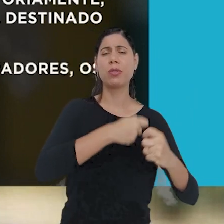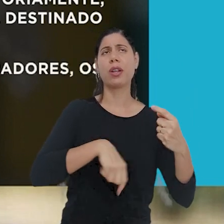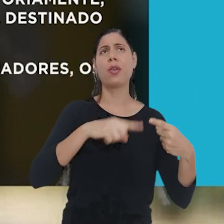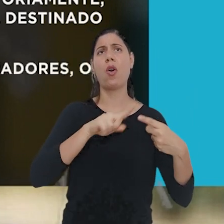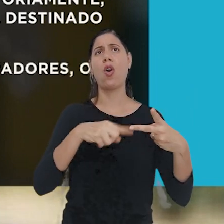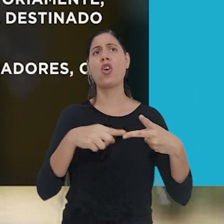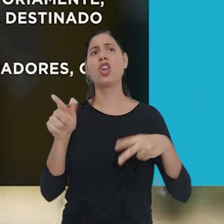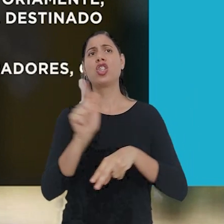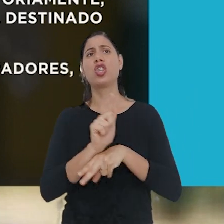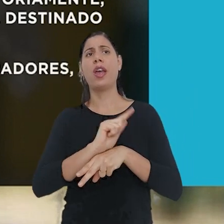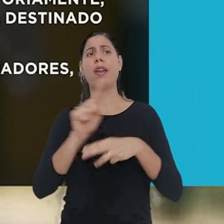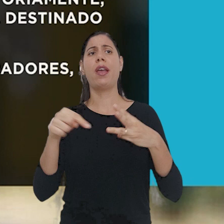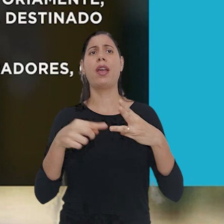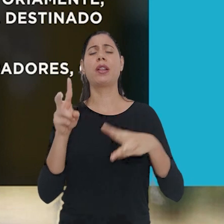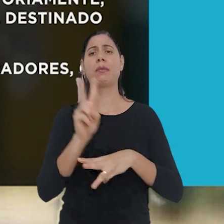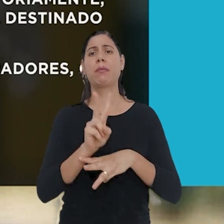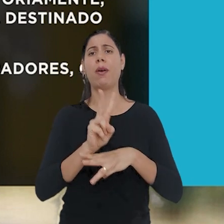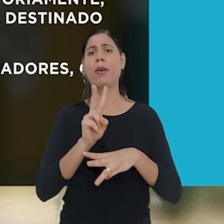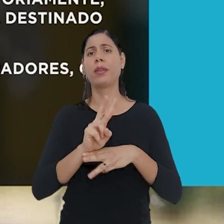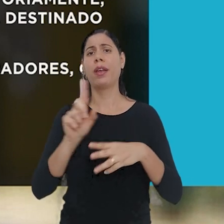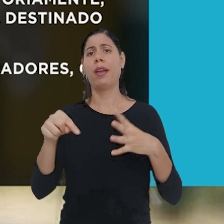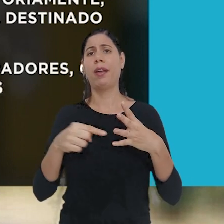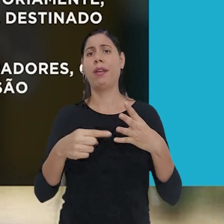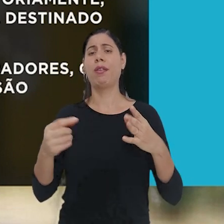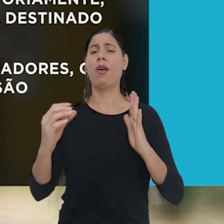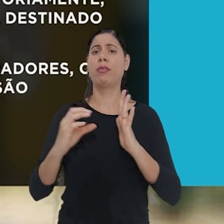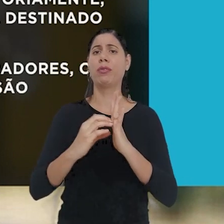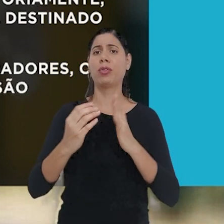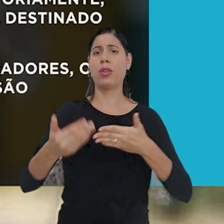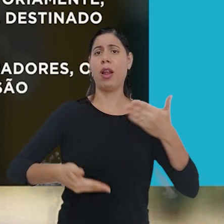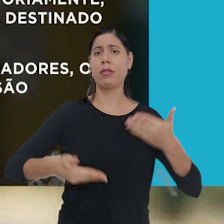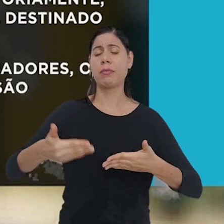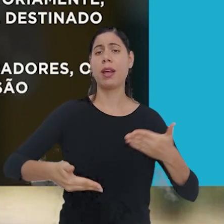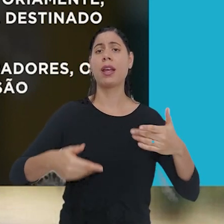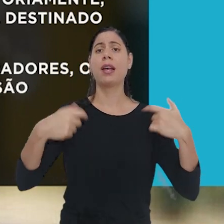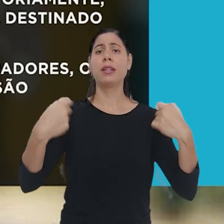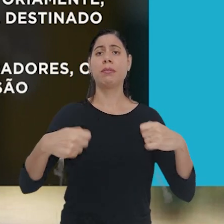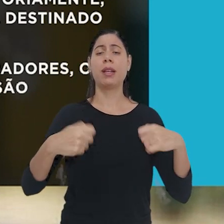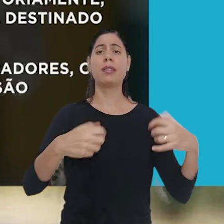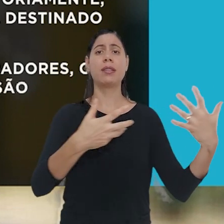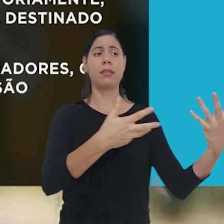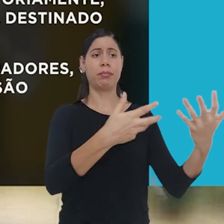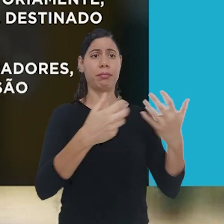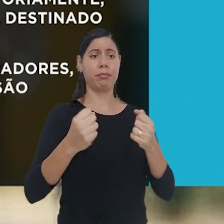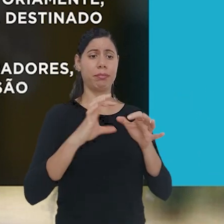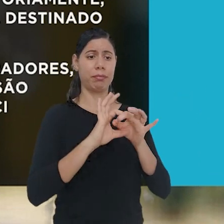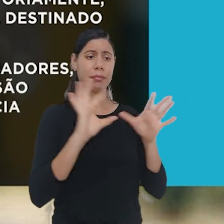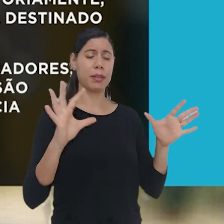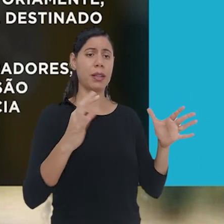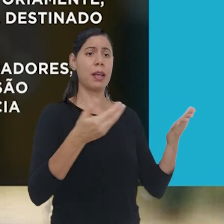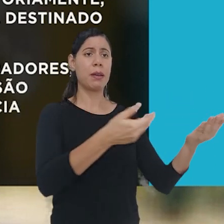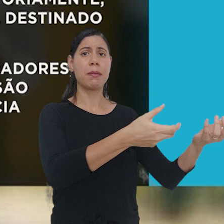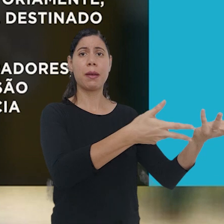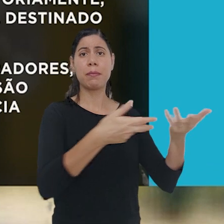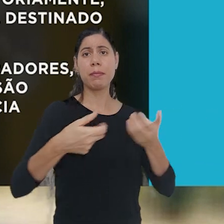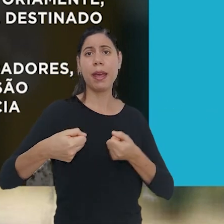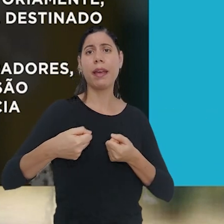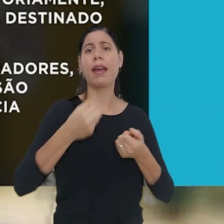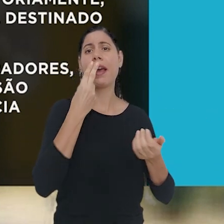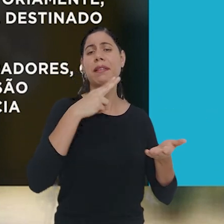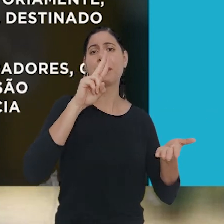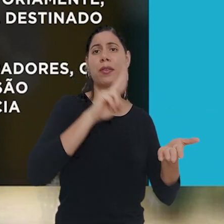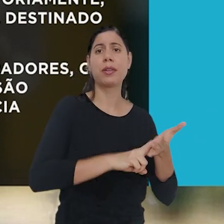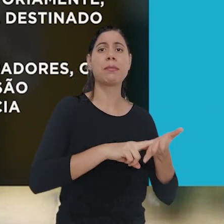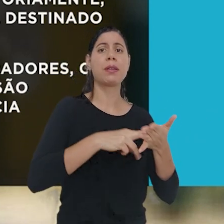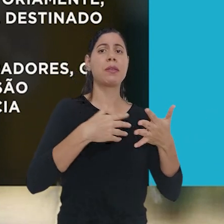os gerentes, os porteiros, zeladores ou empregados, são credenciados a receber objetos de correspondência endereçados